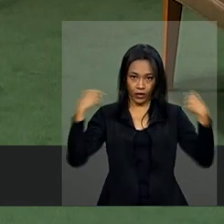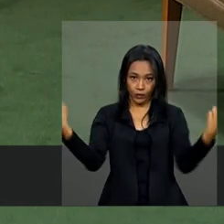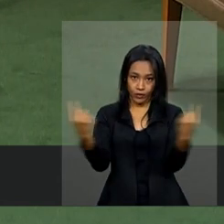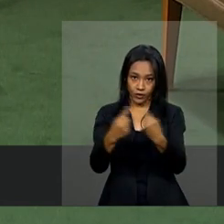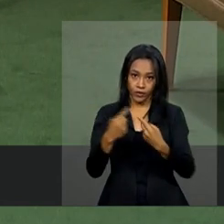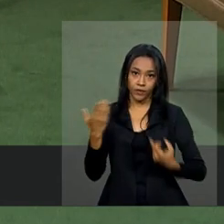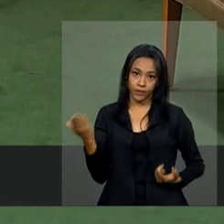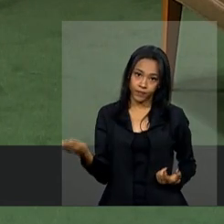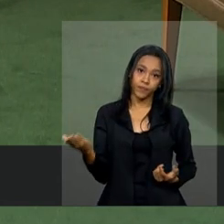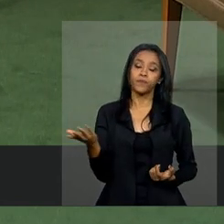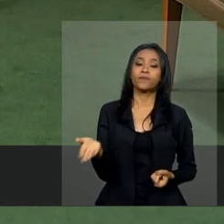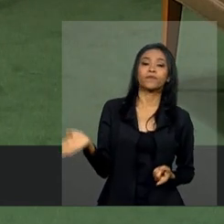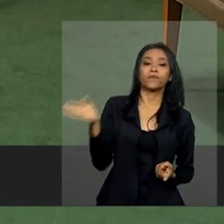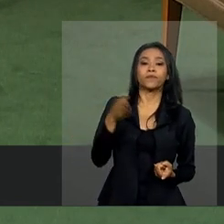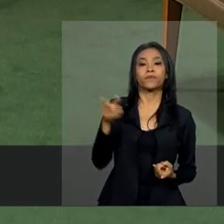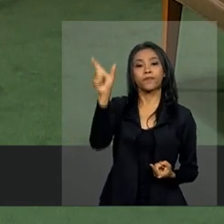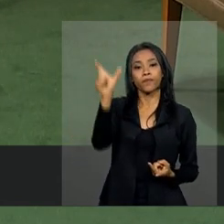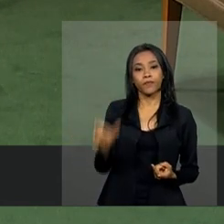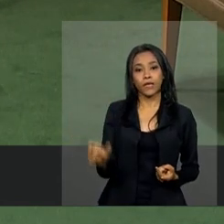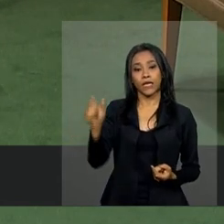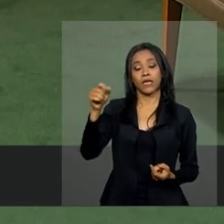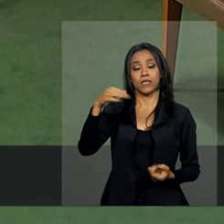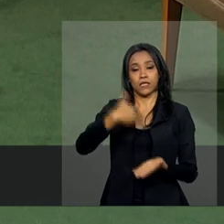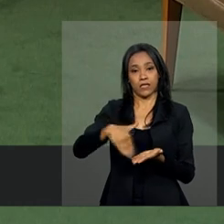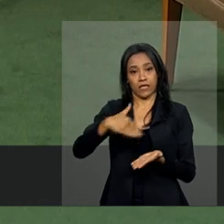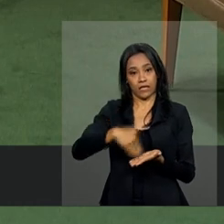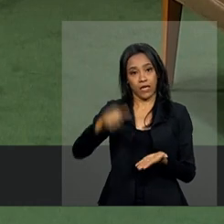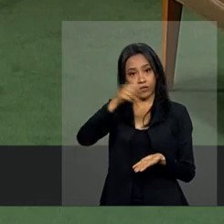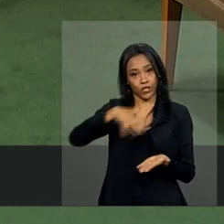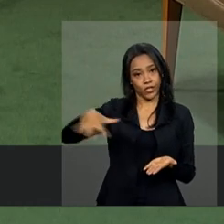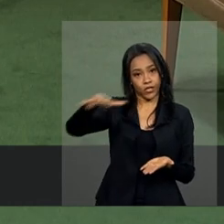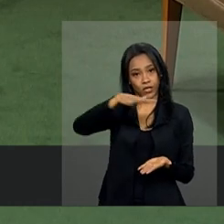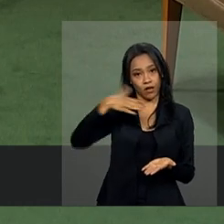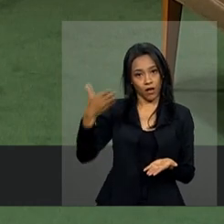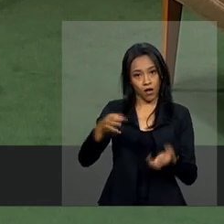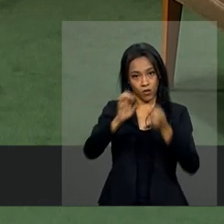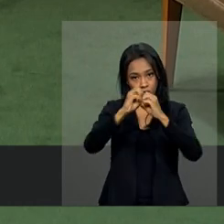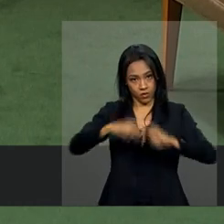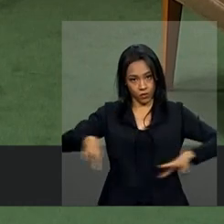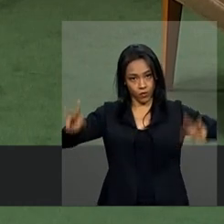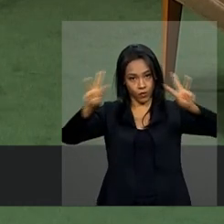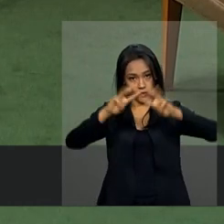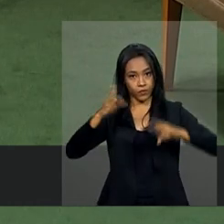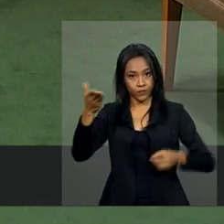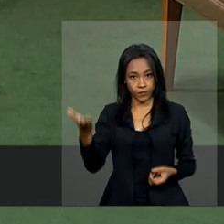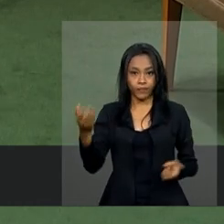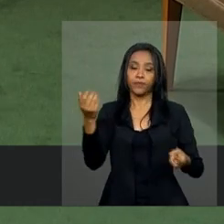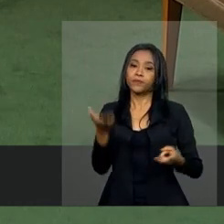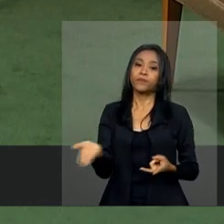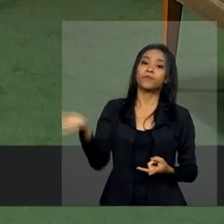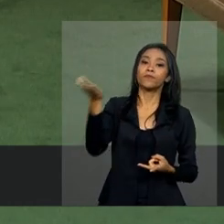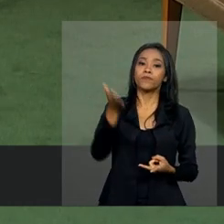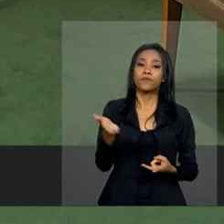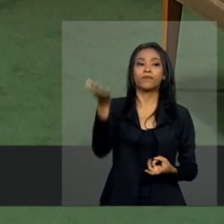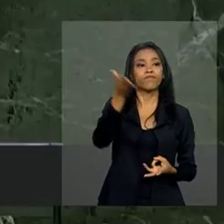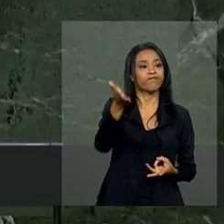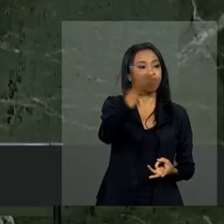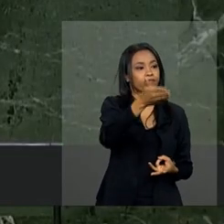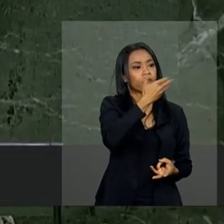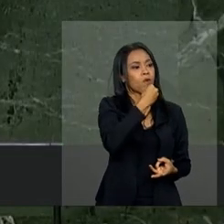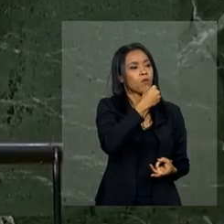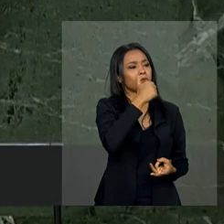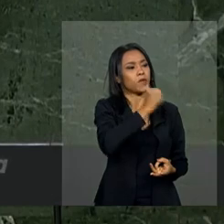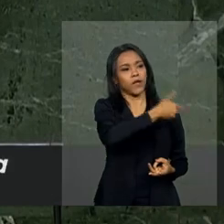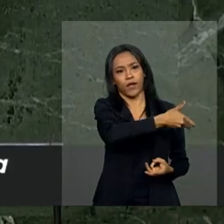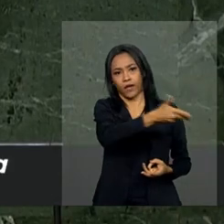Espinosa, senhor secretário-geral da ONU, Antônio Guterres, senhoras e senhores chefes